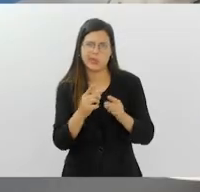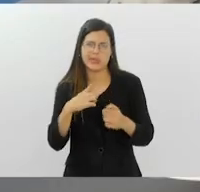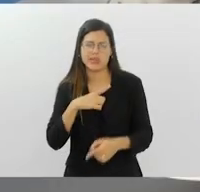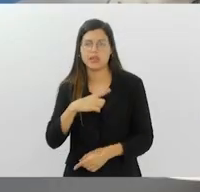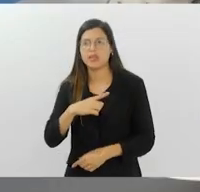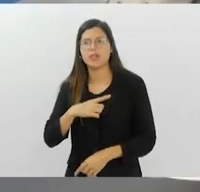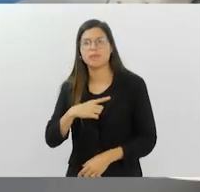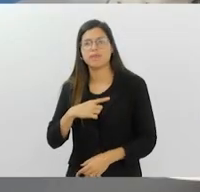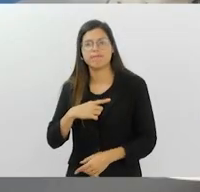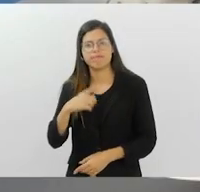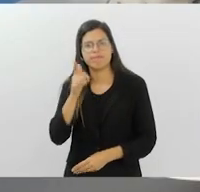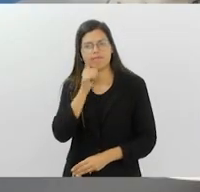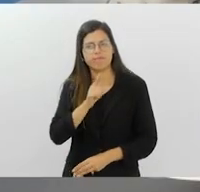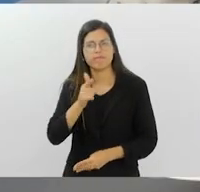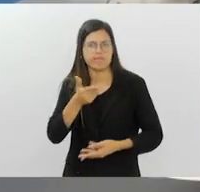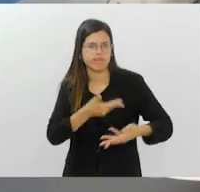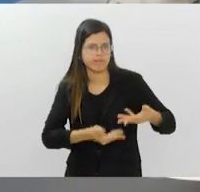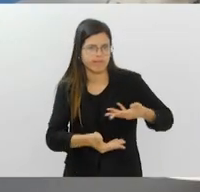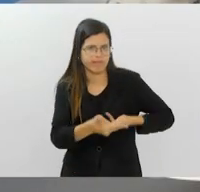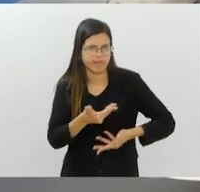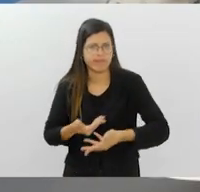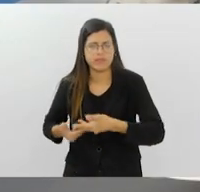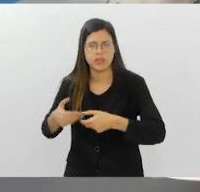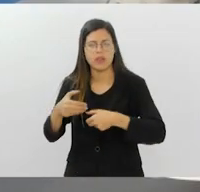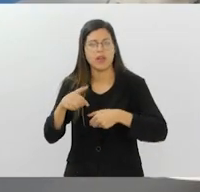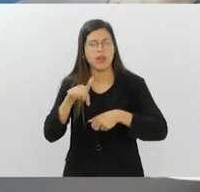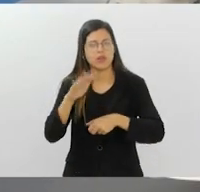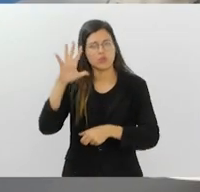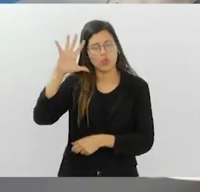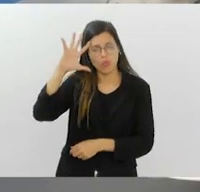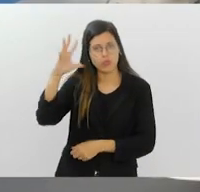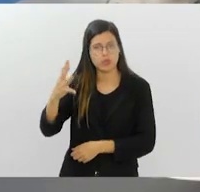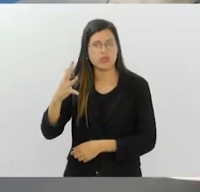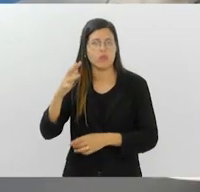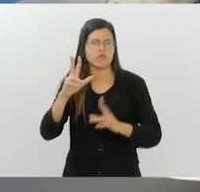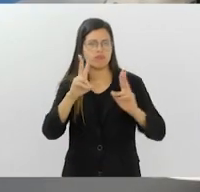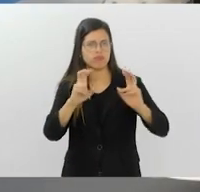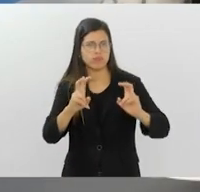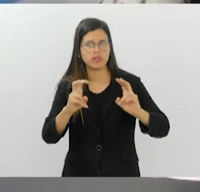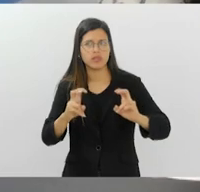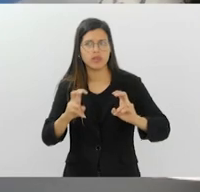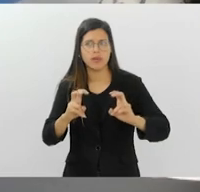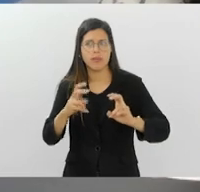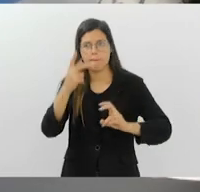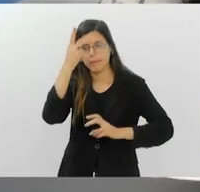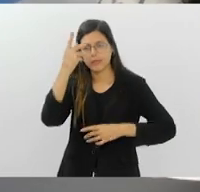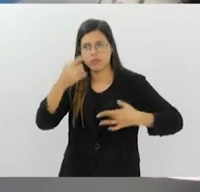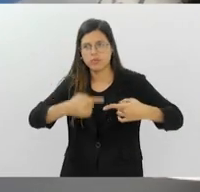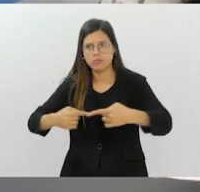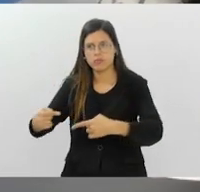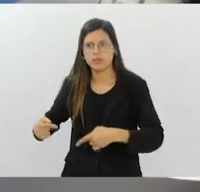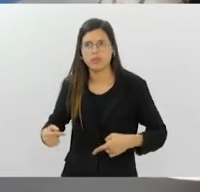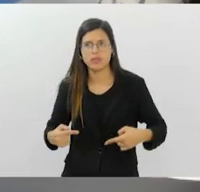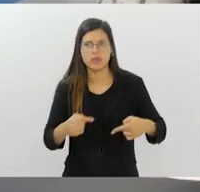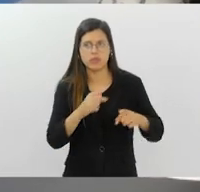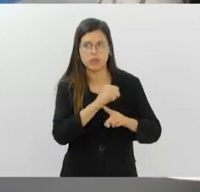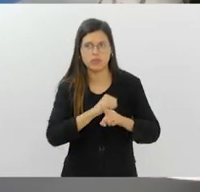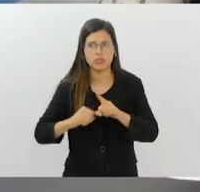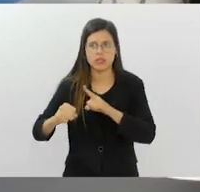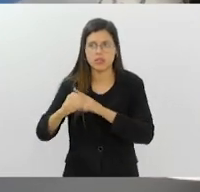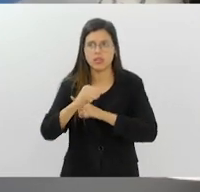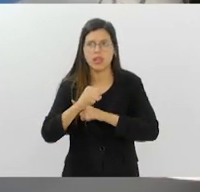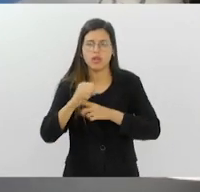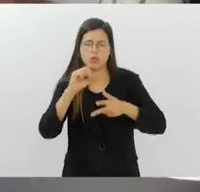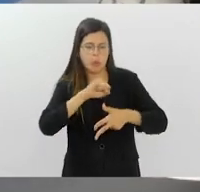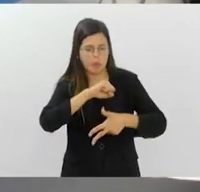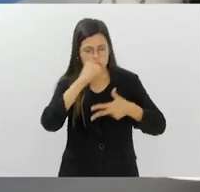consiga construir consensos de encaminhamento sobre o tema trazendo quem tá debatendo esse tema hoje na sociedade seja